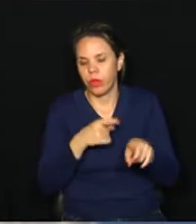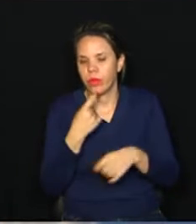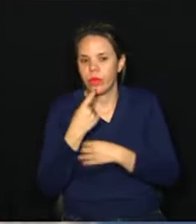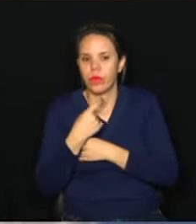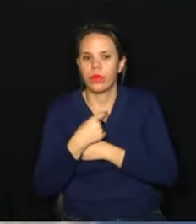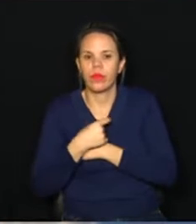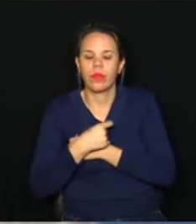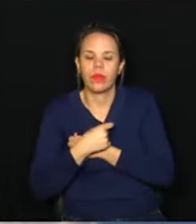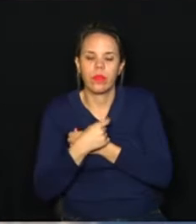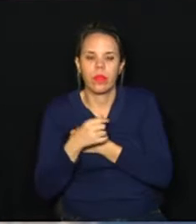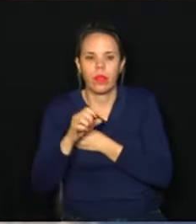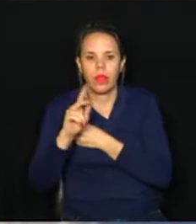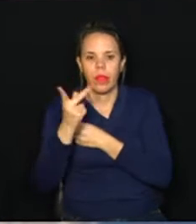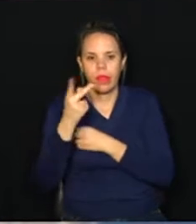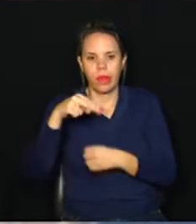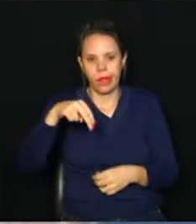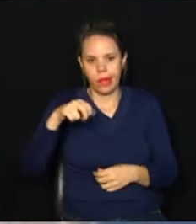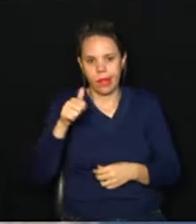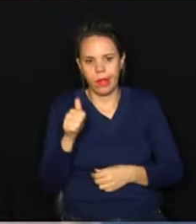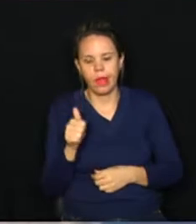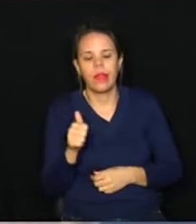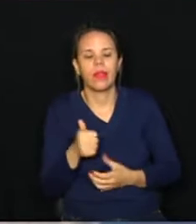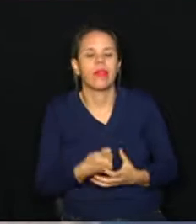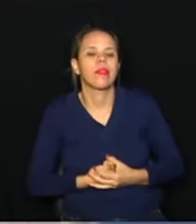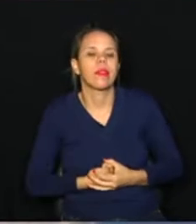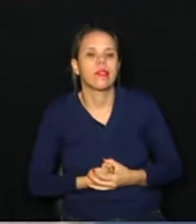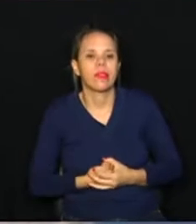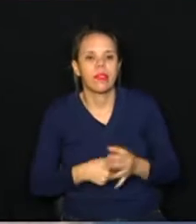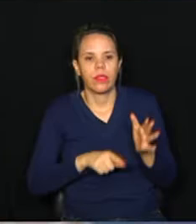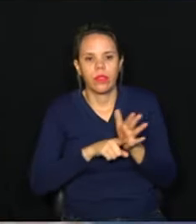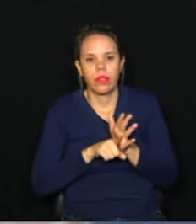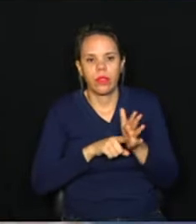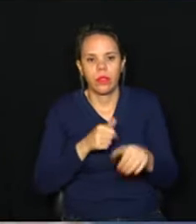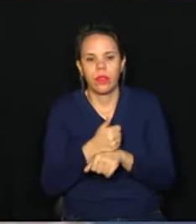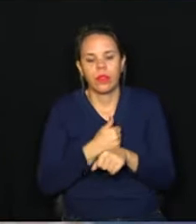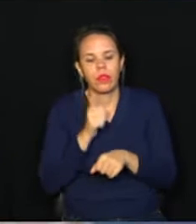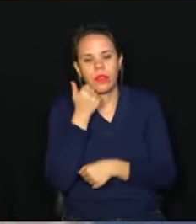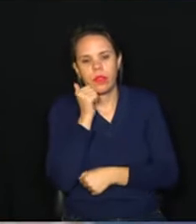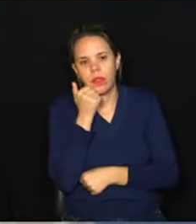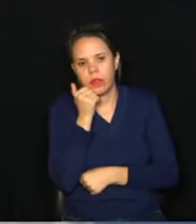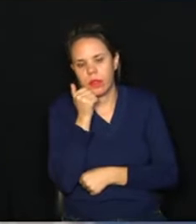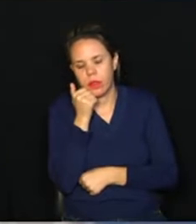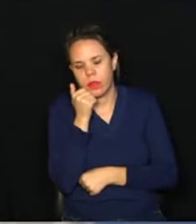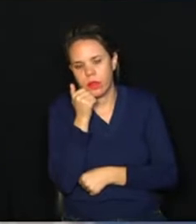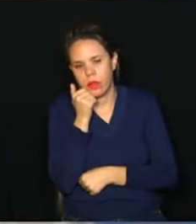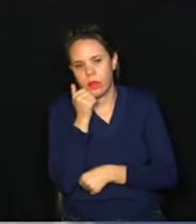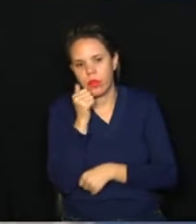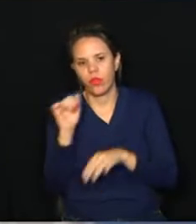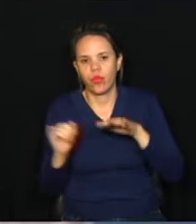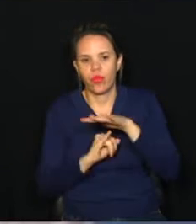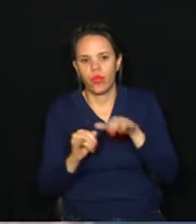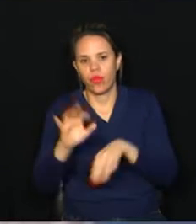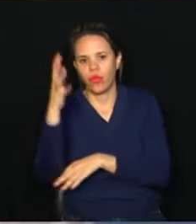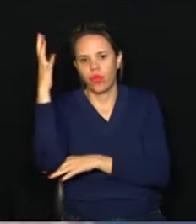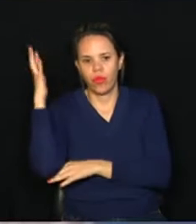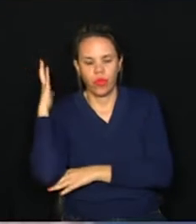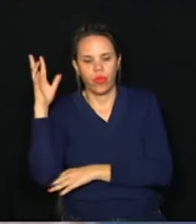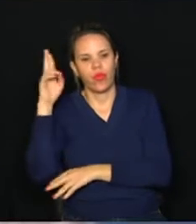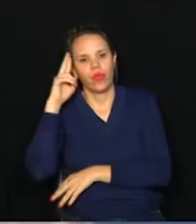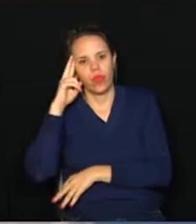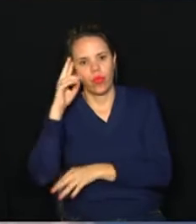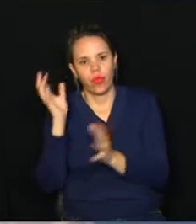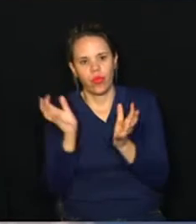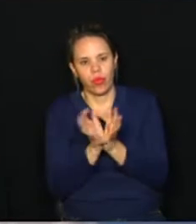E da Helena Dutra Lutgens, que é pesquisadora científica do Instituto Florestal e chefe de seção técnica da unidade